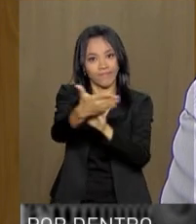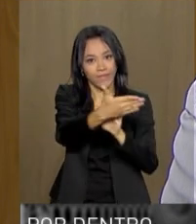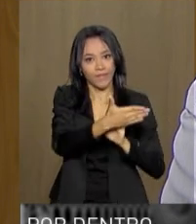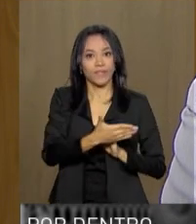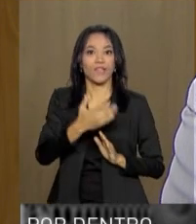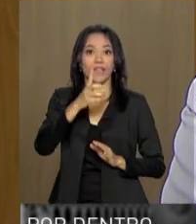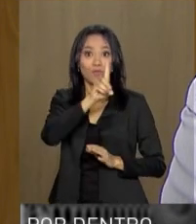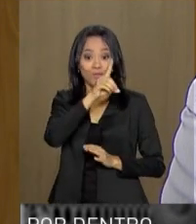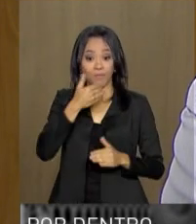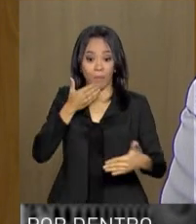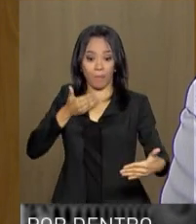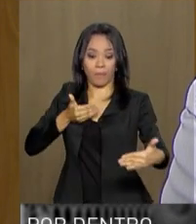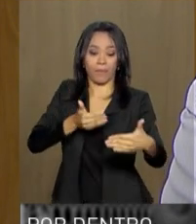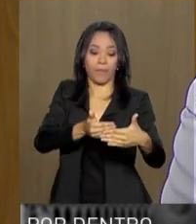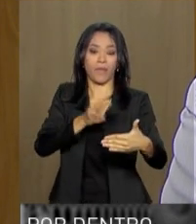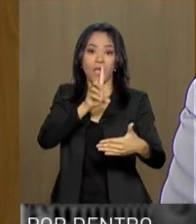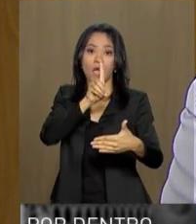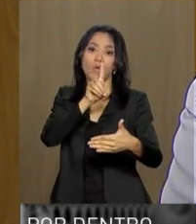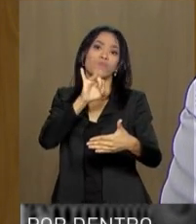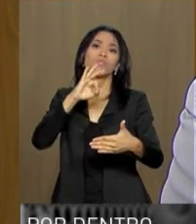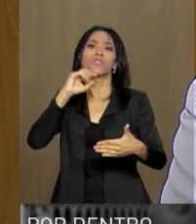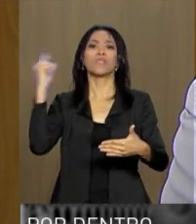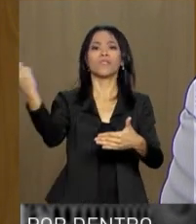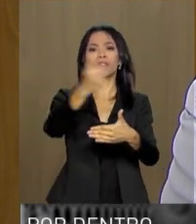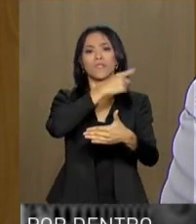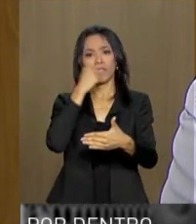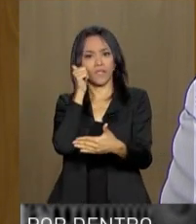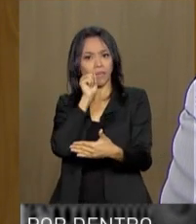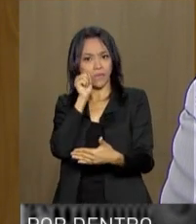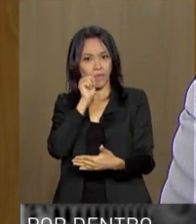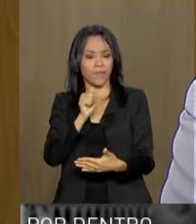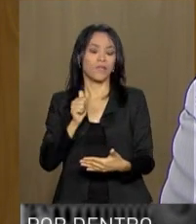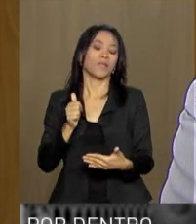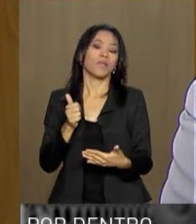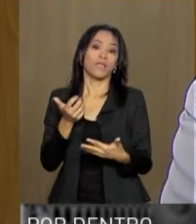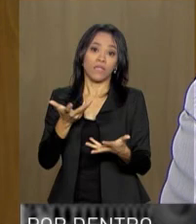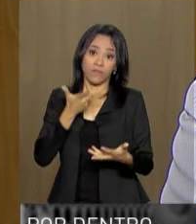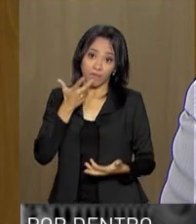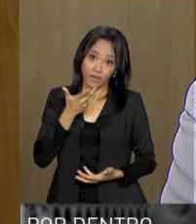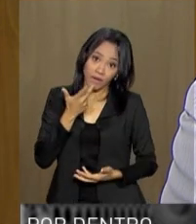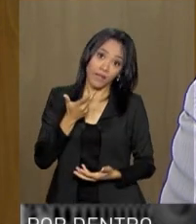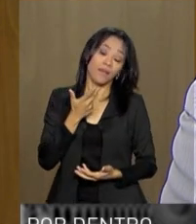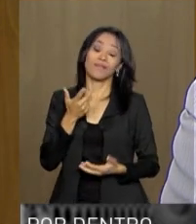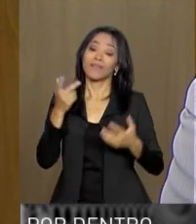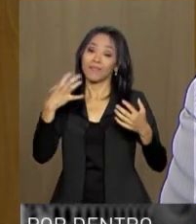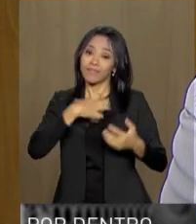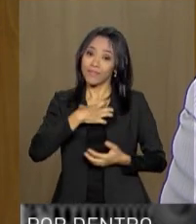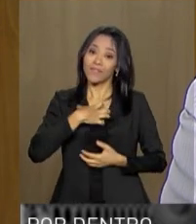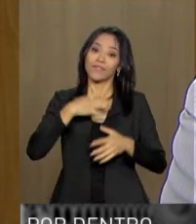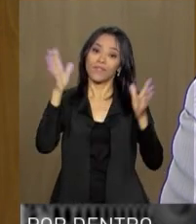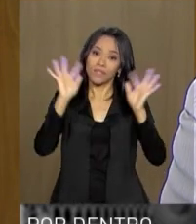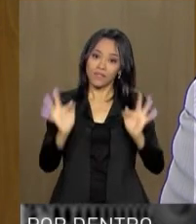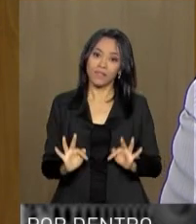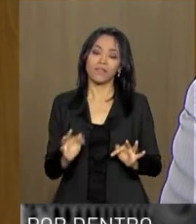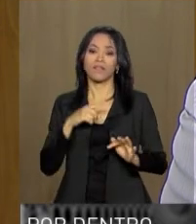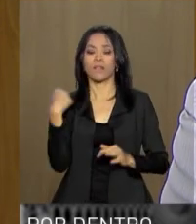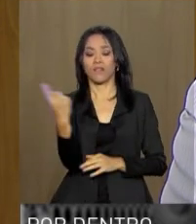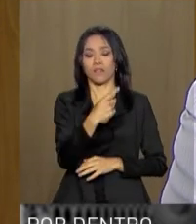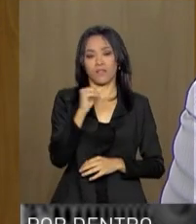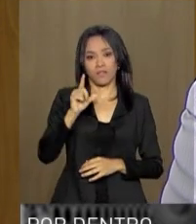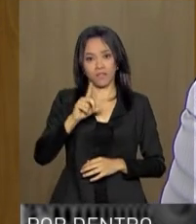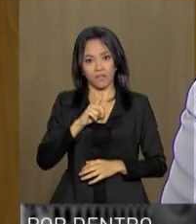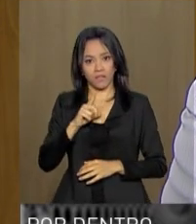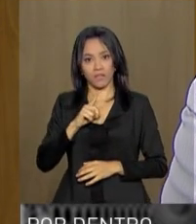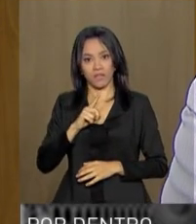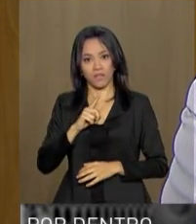dia internacional da mulher desidratada é realmente da da felicidade em que nós temos de da